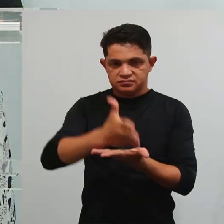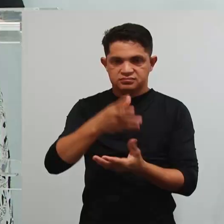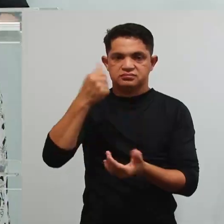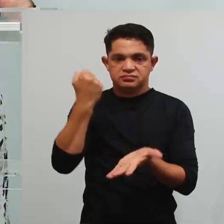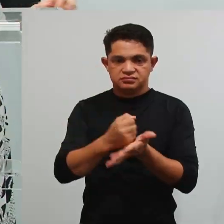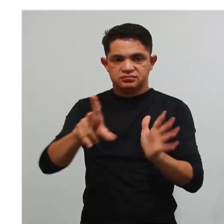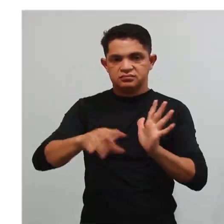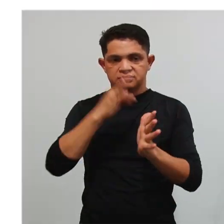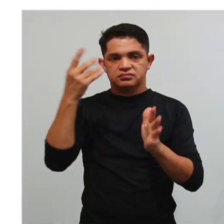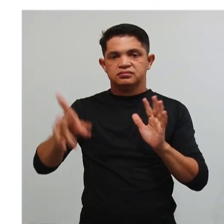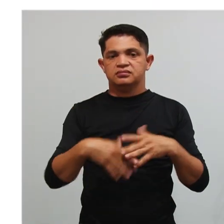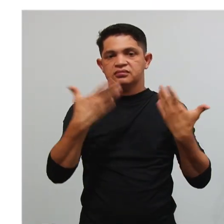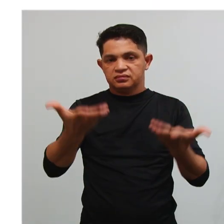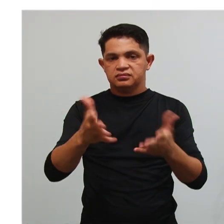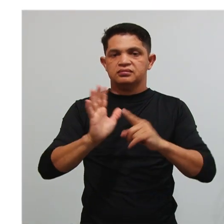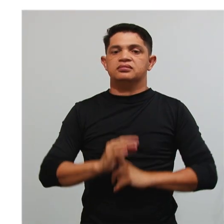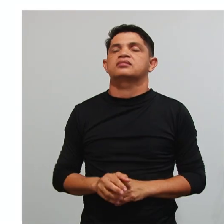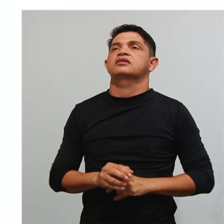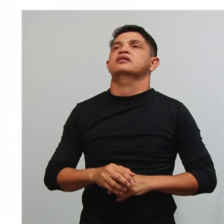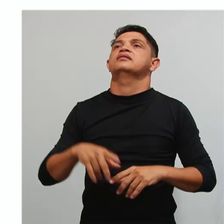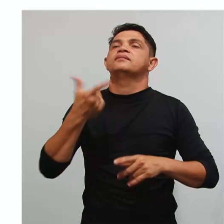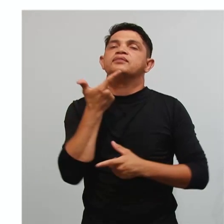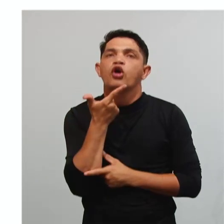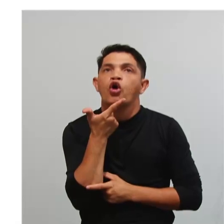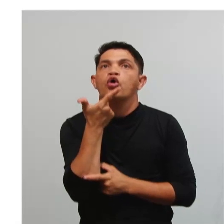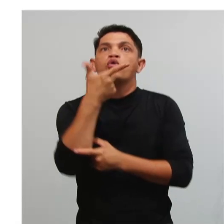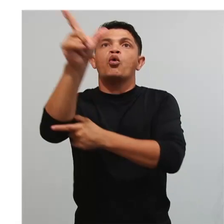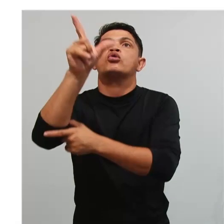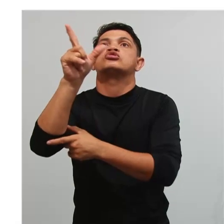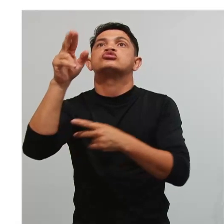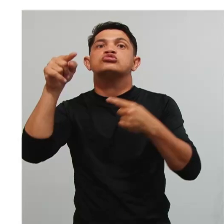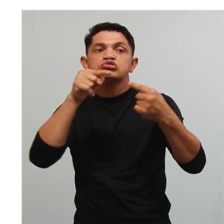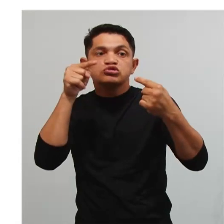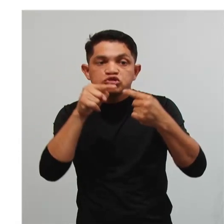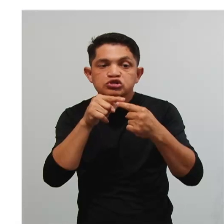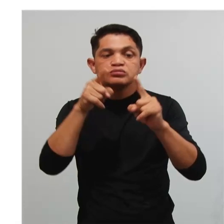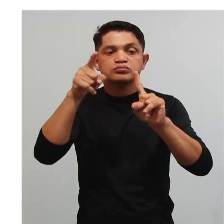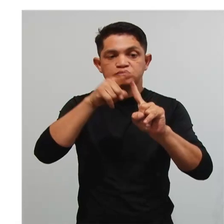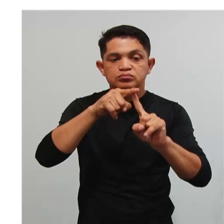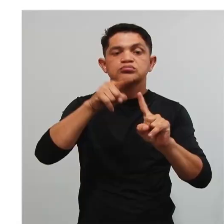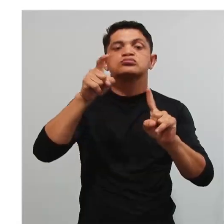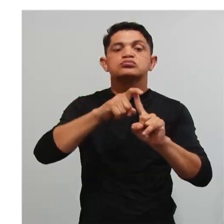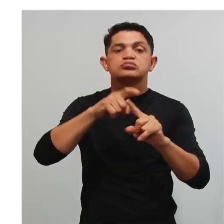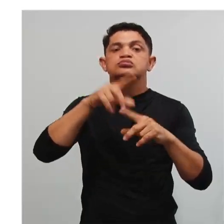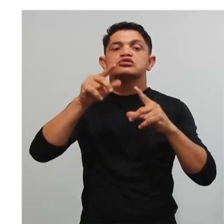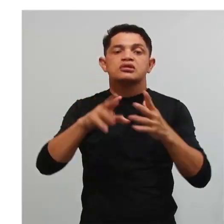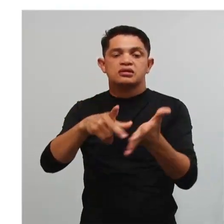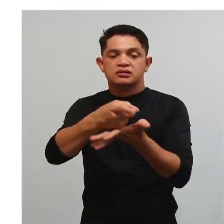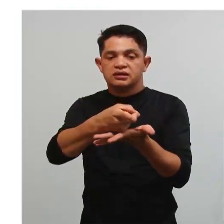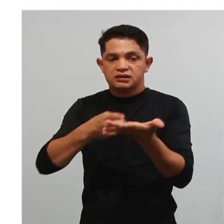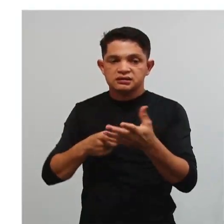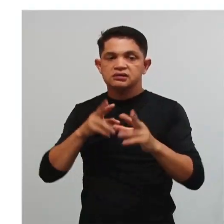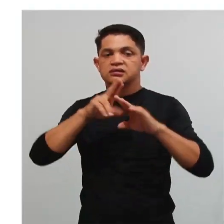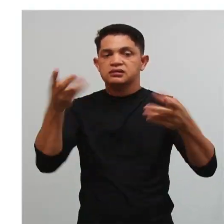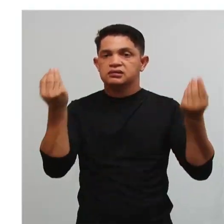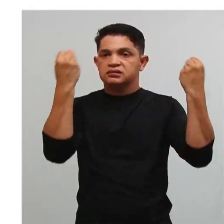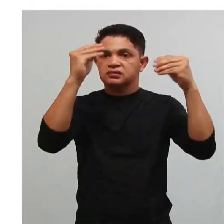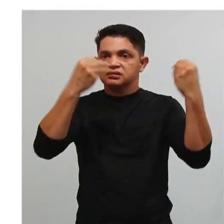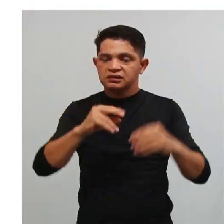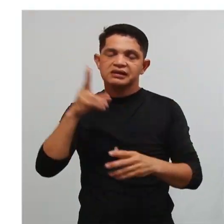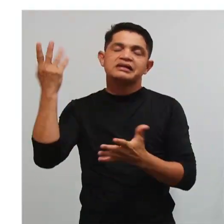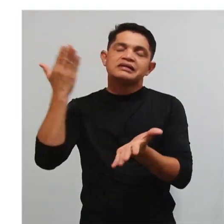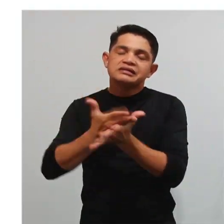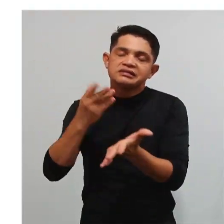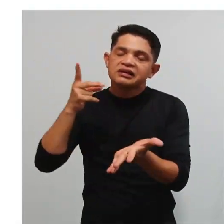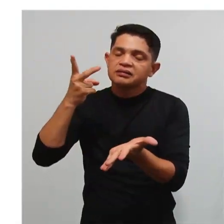assinatura. Bom, outro tipo de declaração, ó, como eu disse antes, a palavra declaração sempre vem